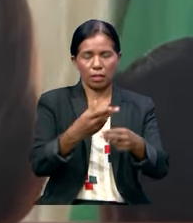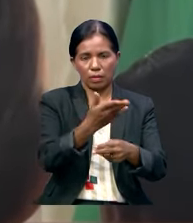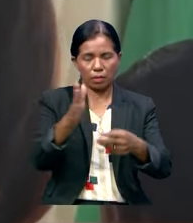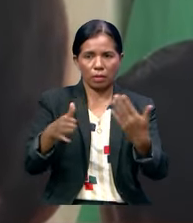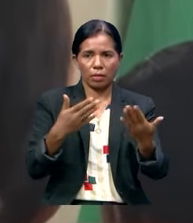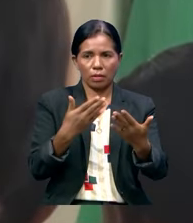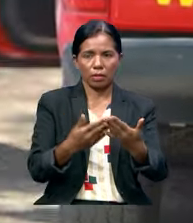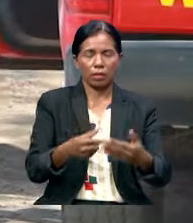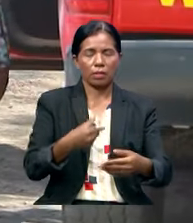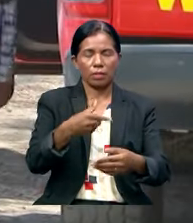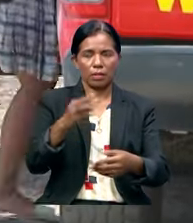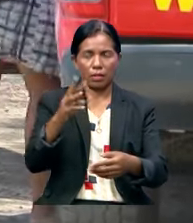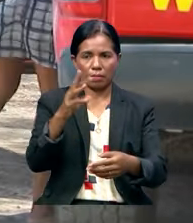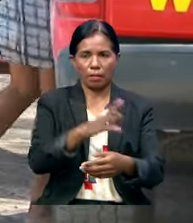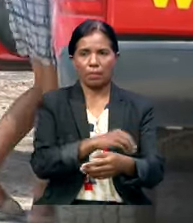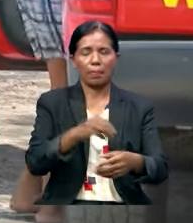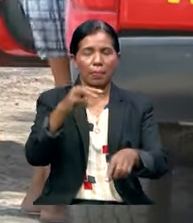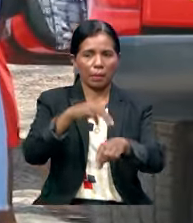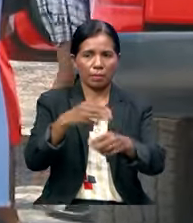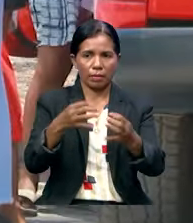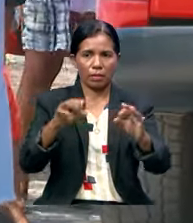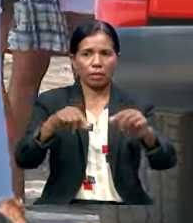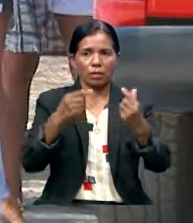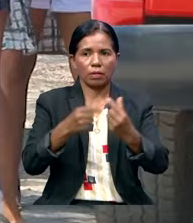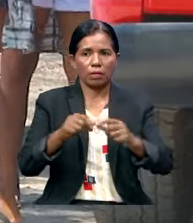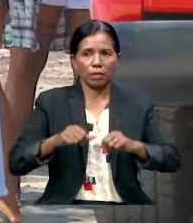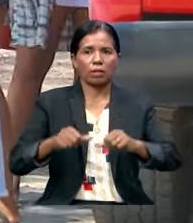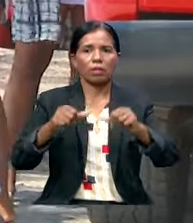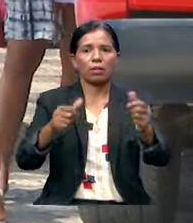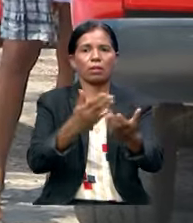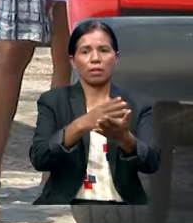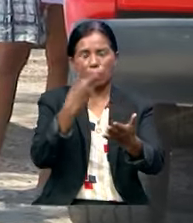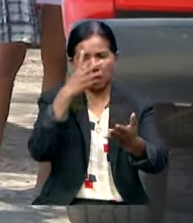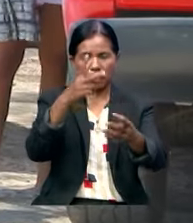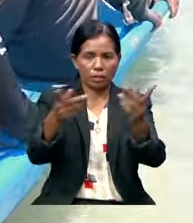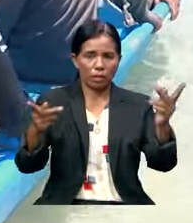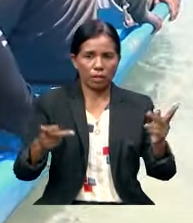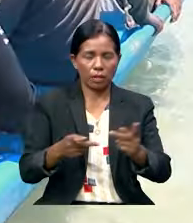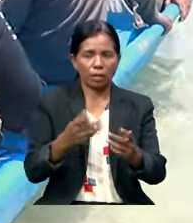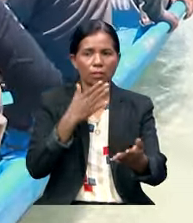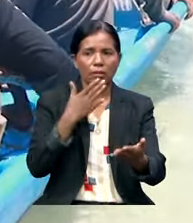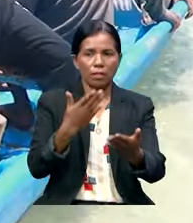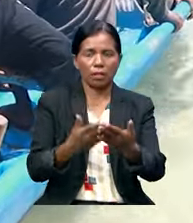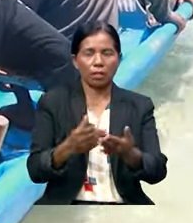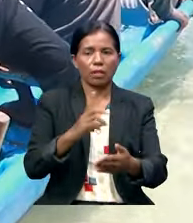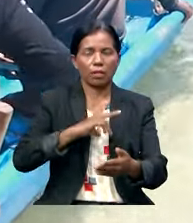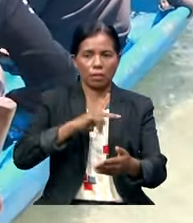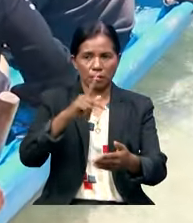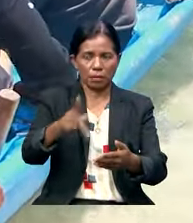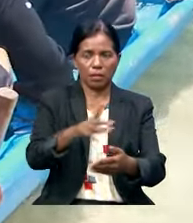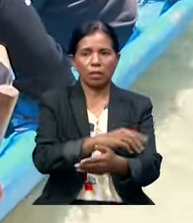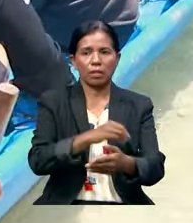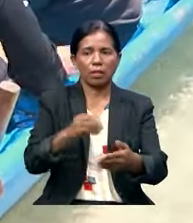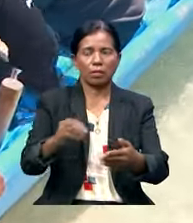día antes de tener. A foi missa remata a equipa continua a explorar fatem turístico nebe famoso Tebes e Halauten, Tutuala,